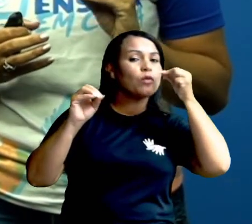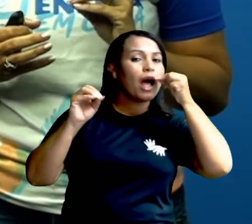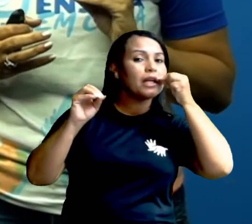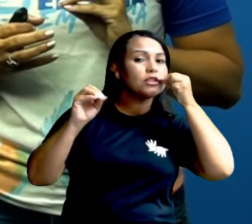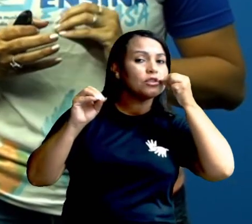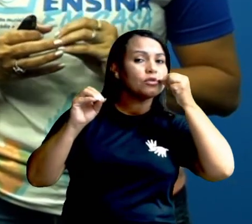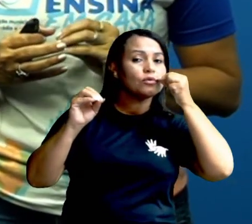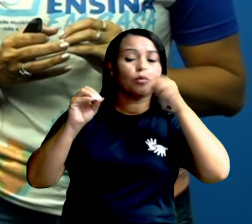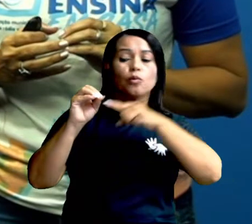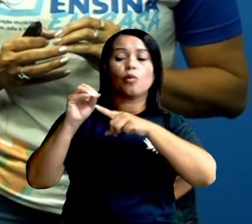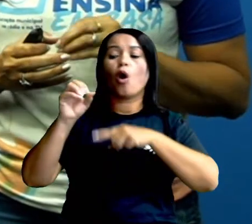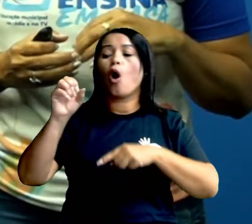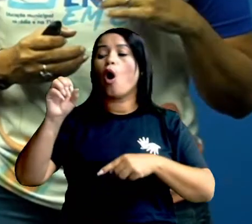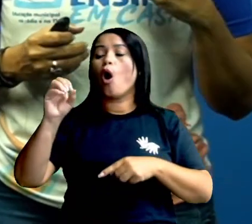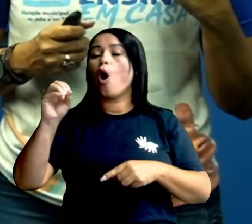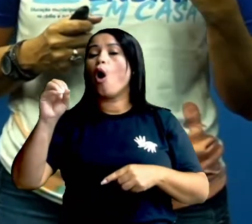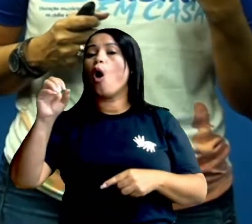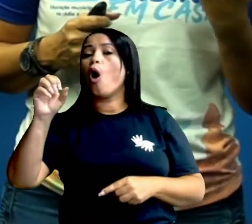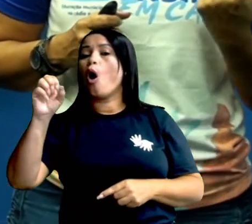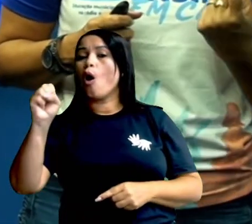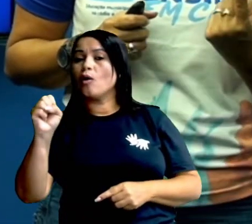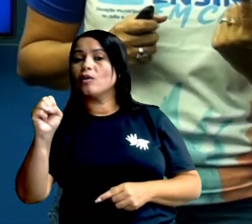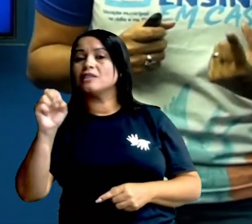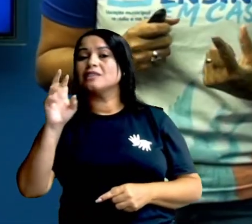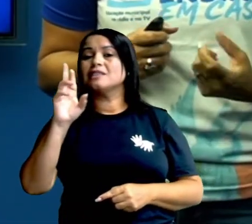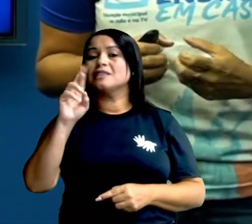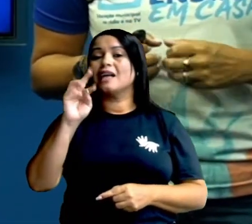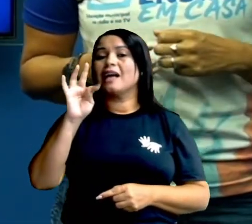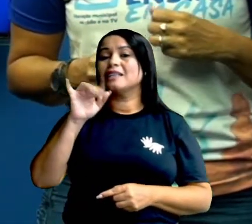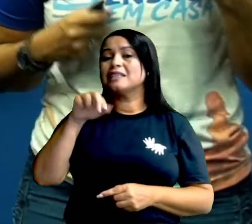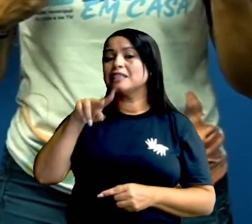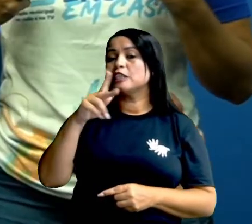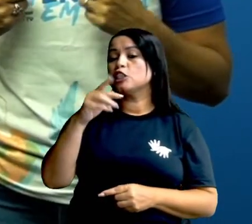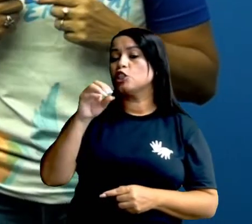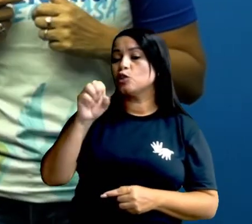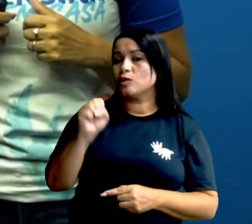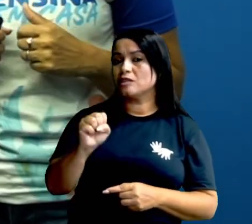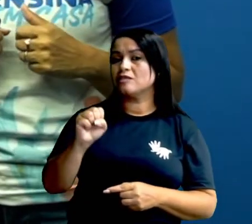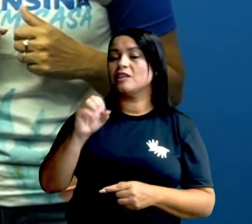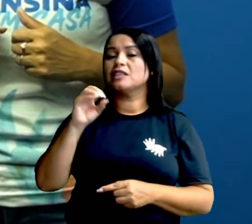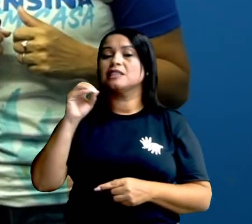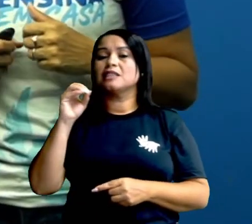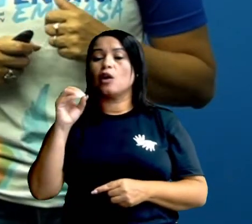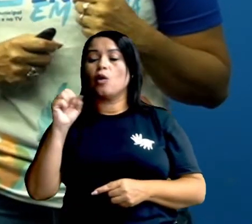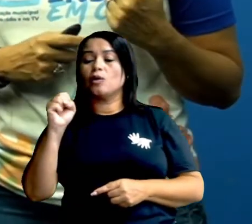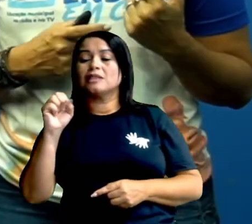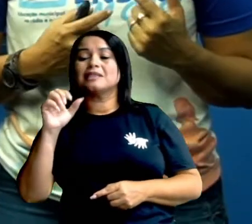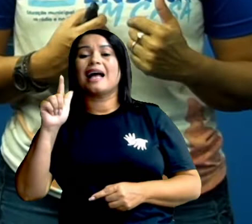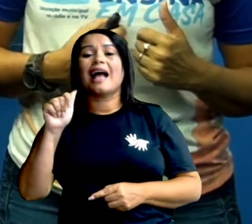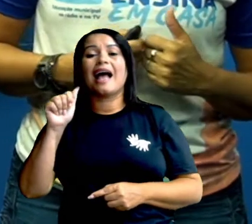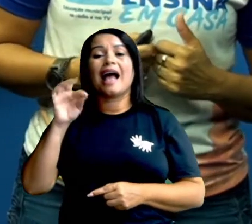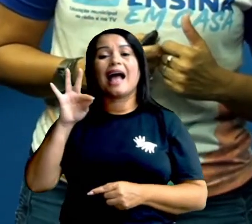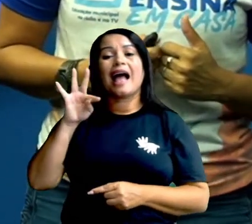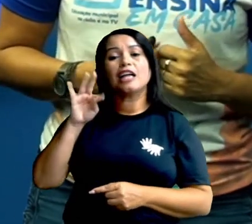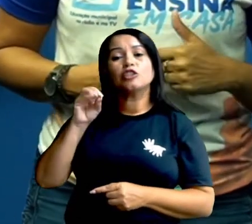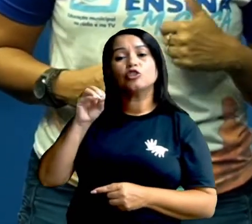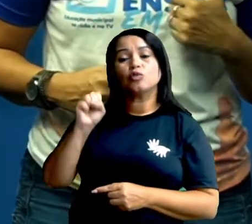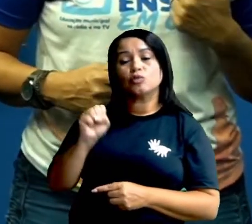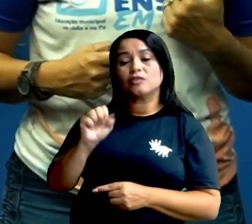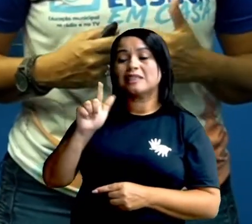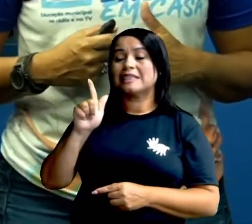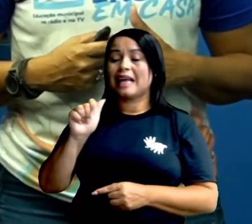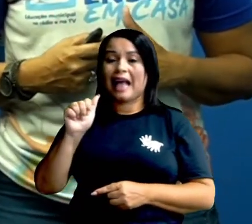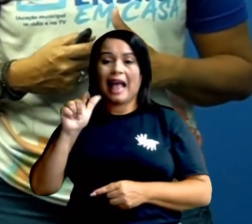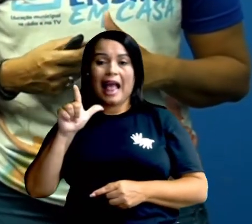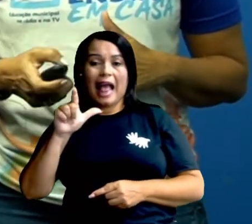vai ser ratinhos. Vai deixar de ser um gato e vai ser gatos. Vai deixar de ser galo e vai